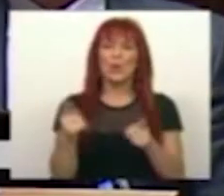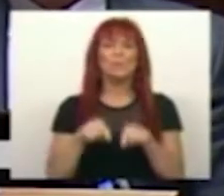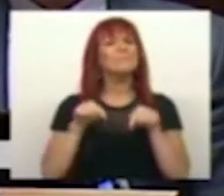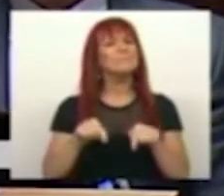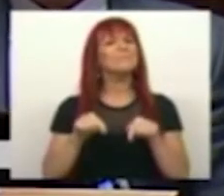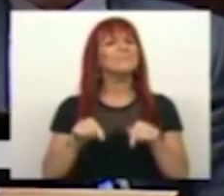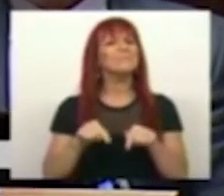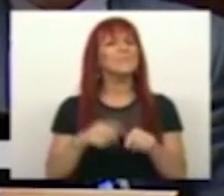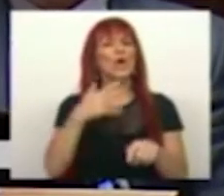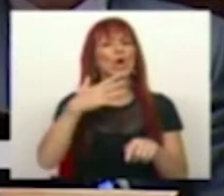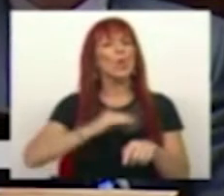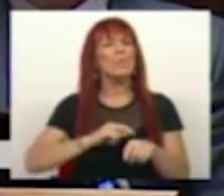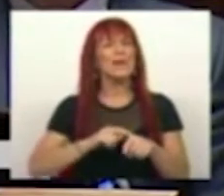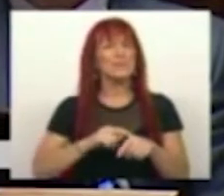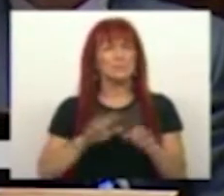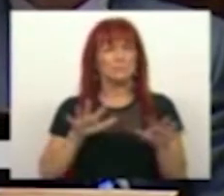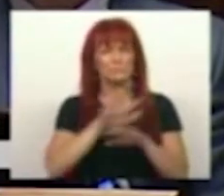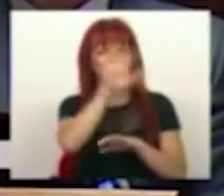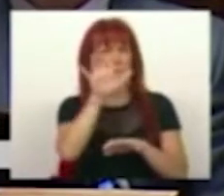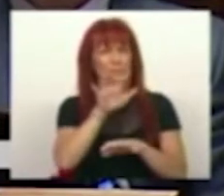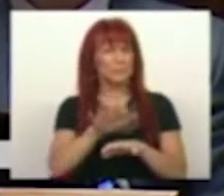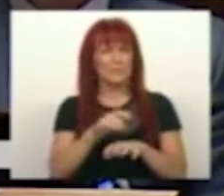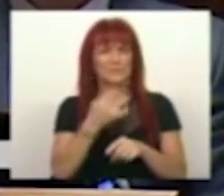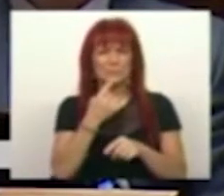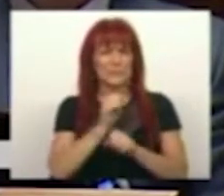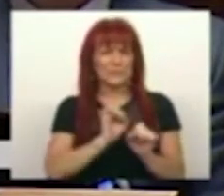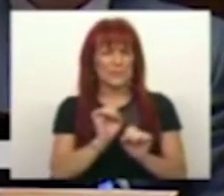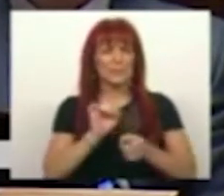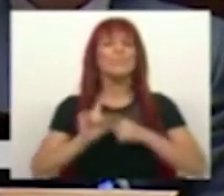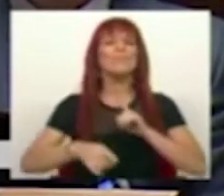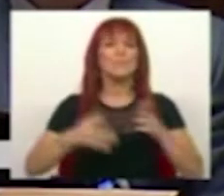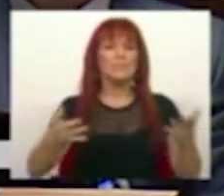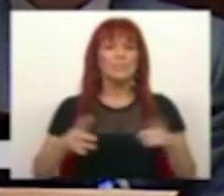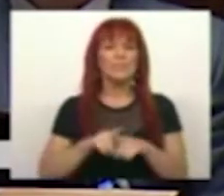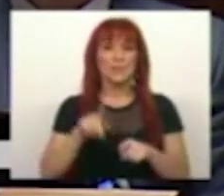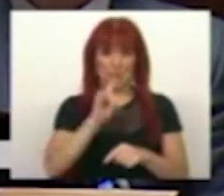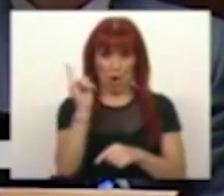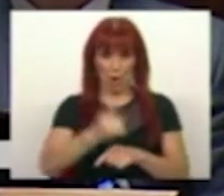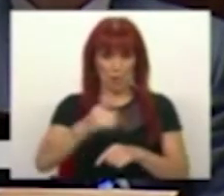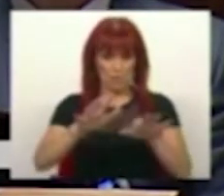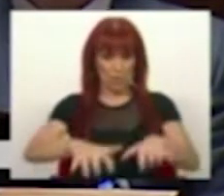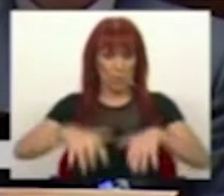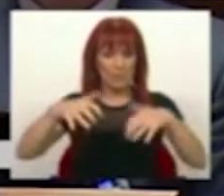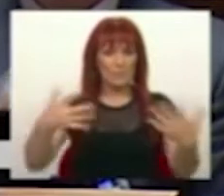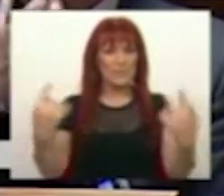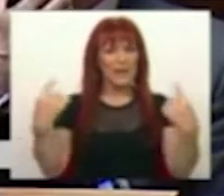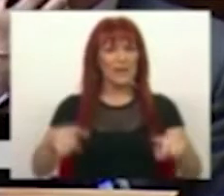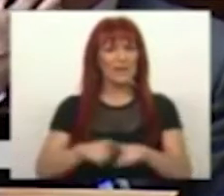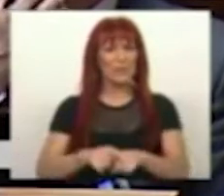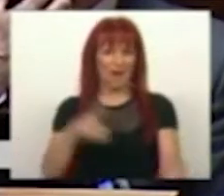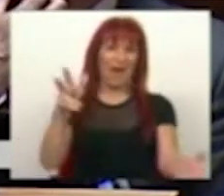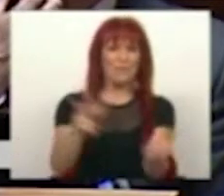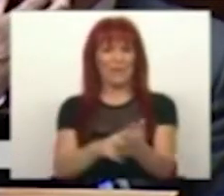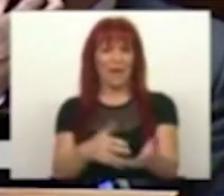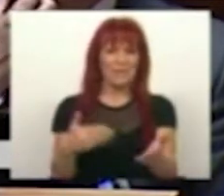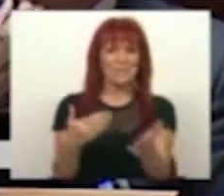está completamente escura e que ninguém entendeu. E que tem a ver com o seguinte: vocês acusam o Parlamento de ter